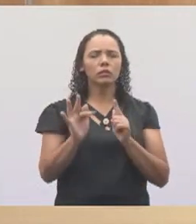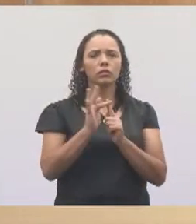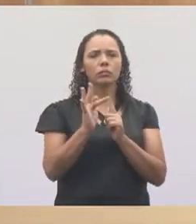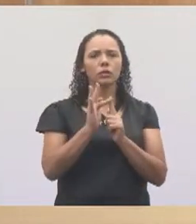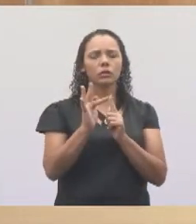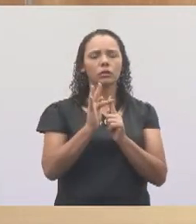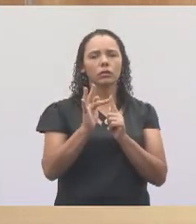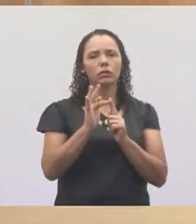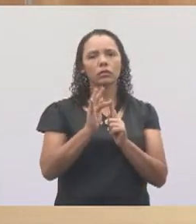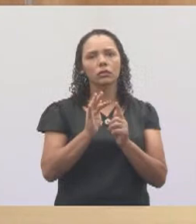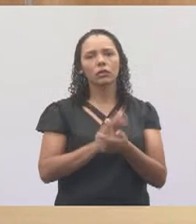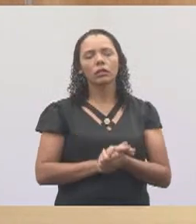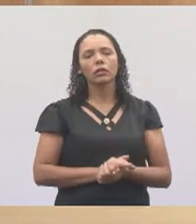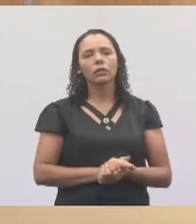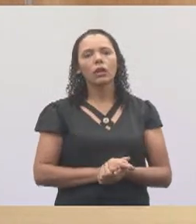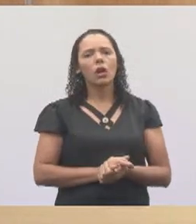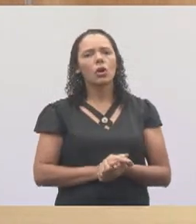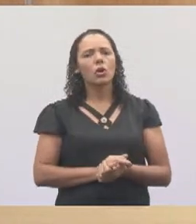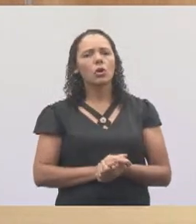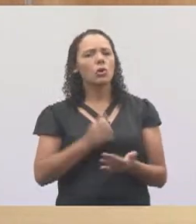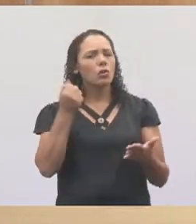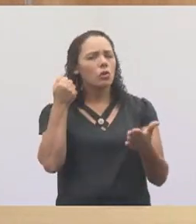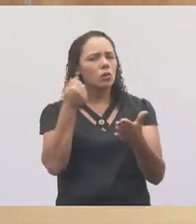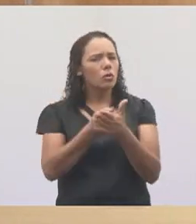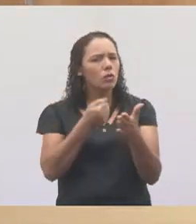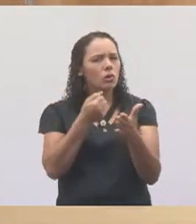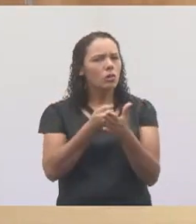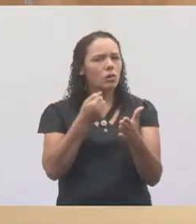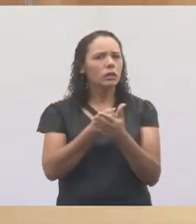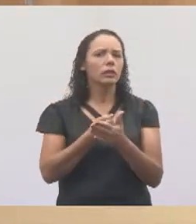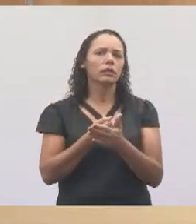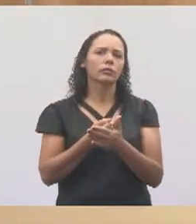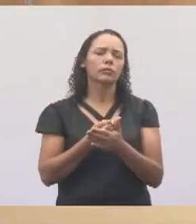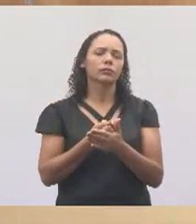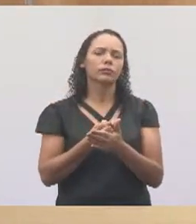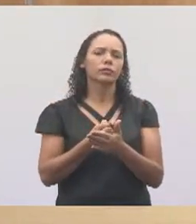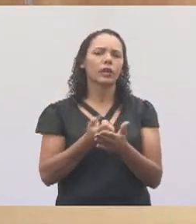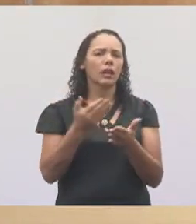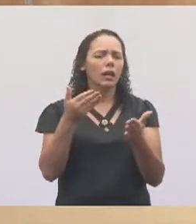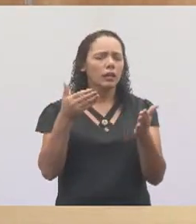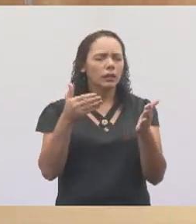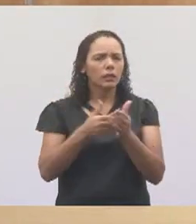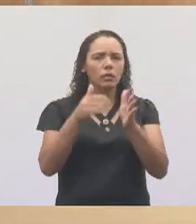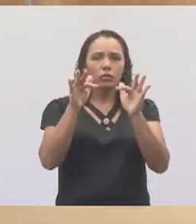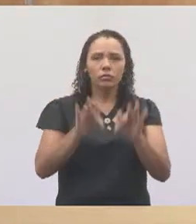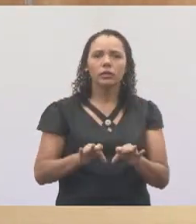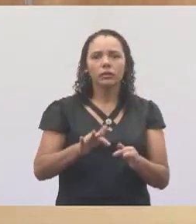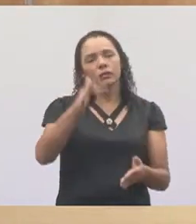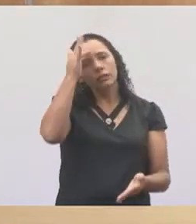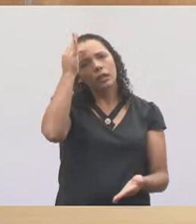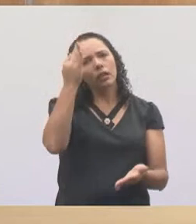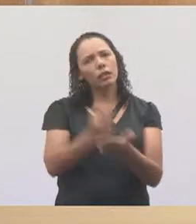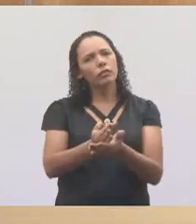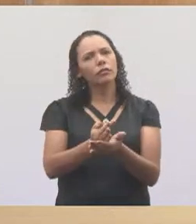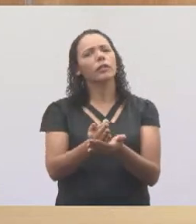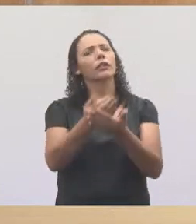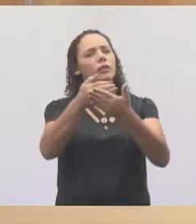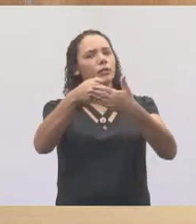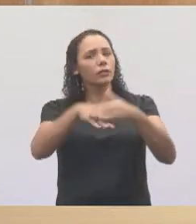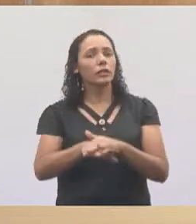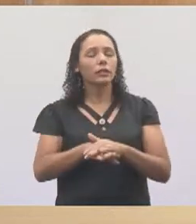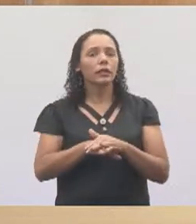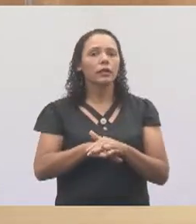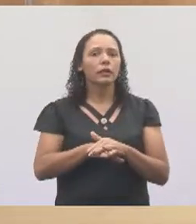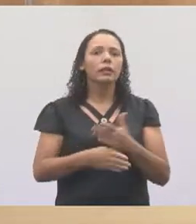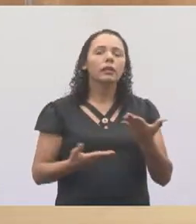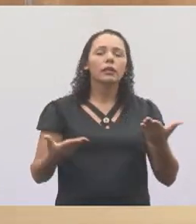combati o bom combate, terminei a carreira, guardei a fé, agora me